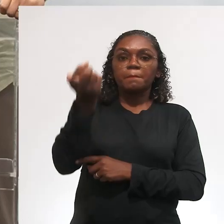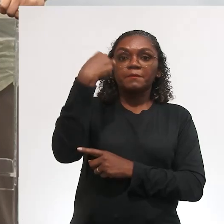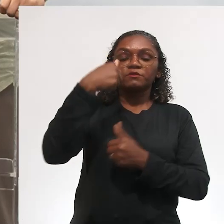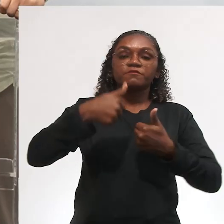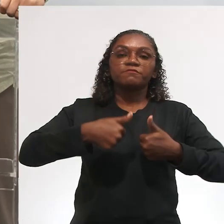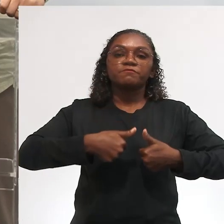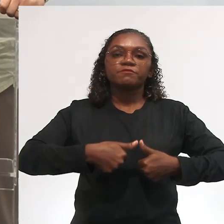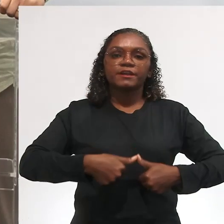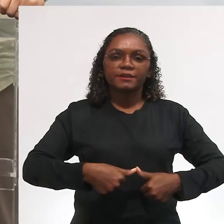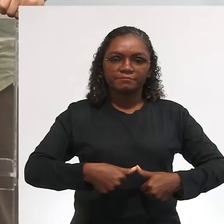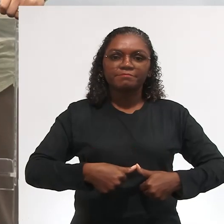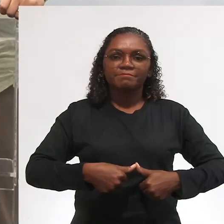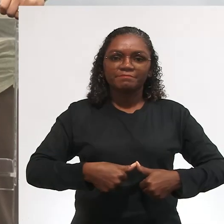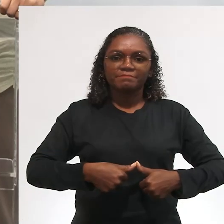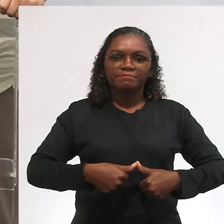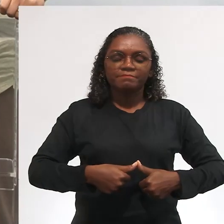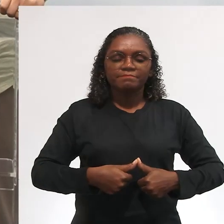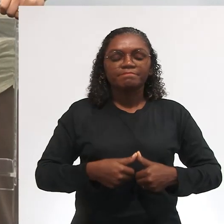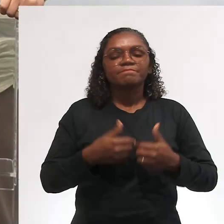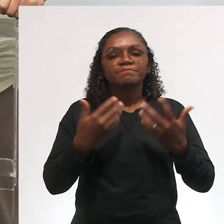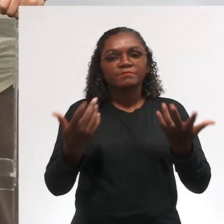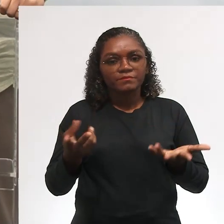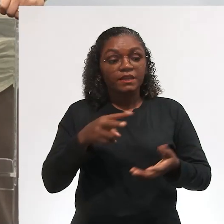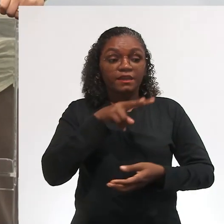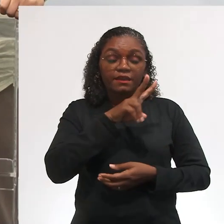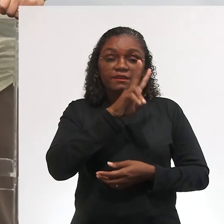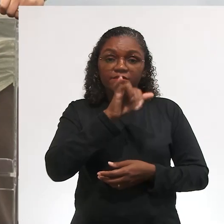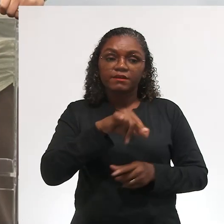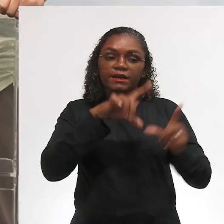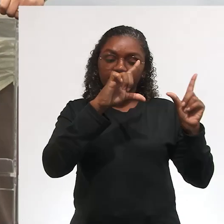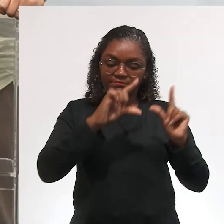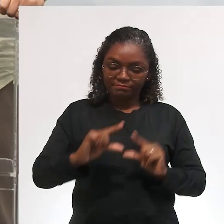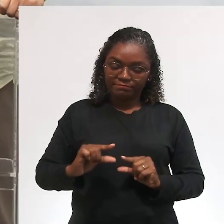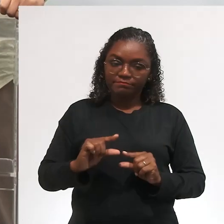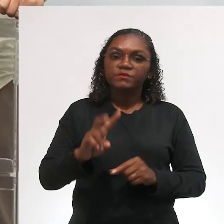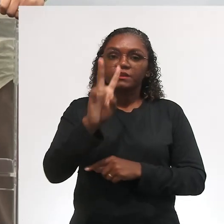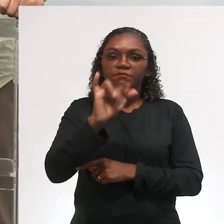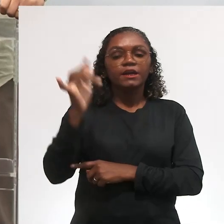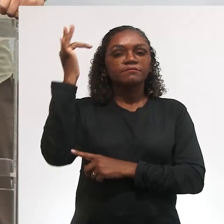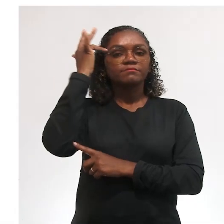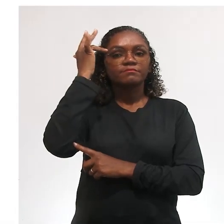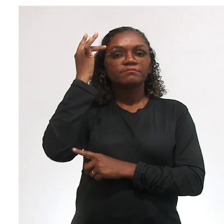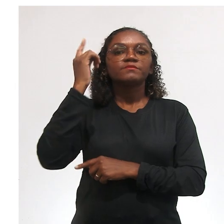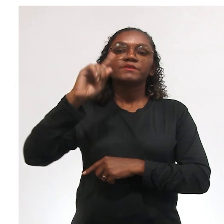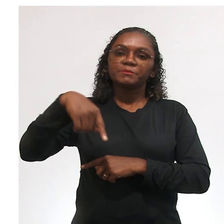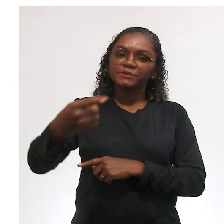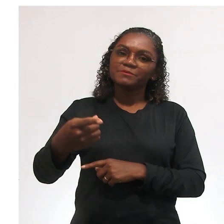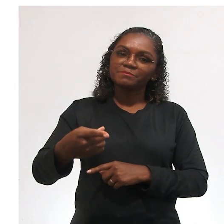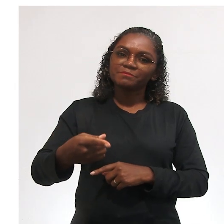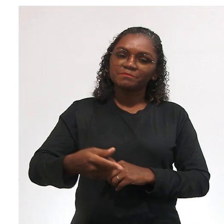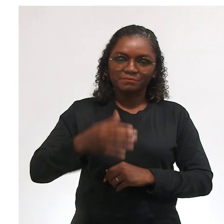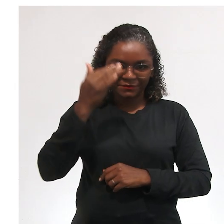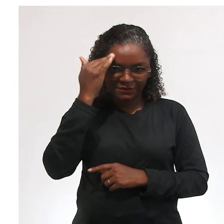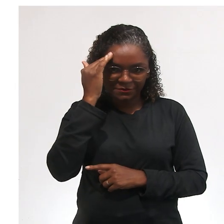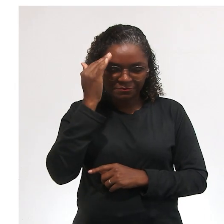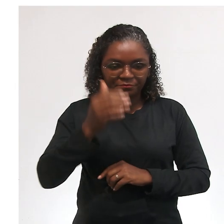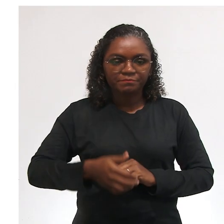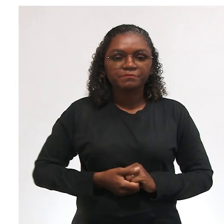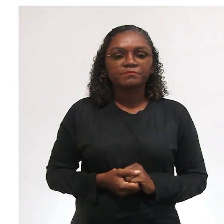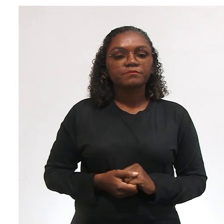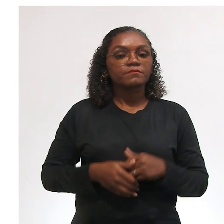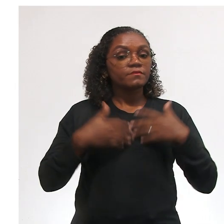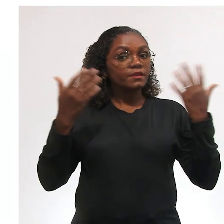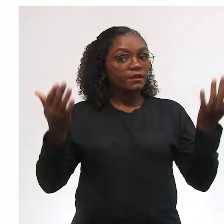a probabilidade do comportamento inadequado dele voltar a repetir. Aplicações do behaviorismo